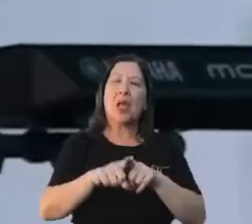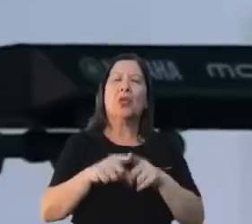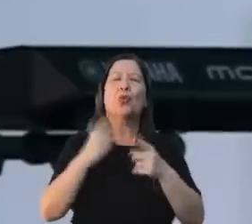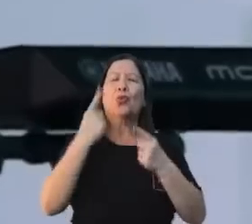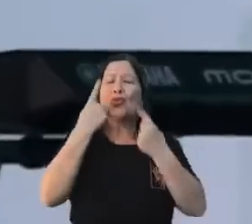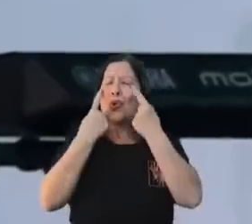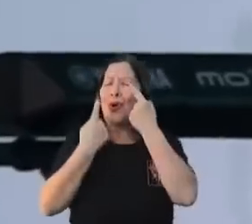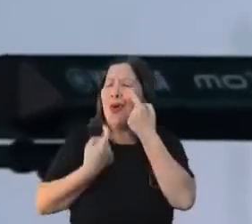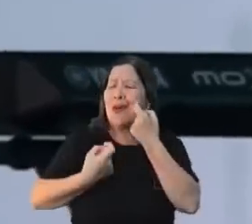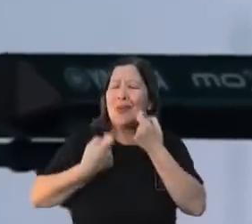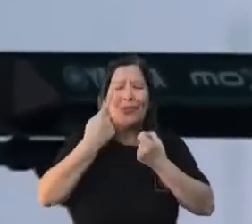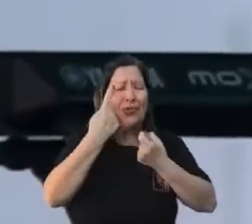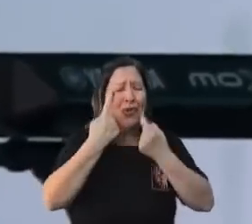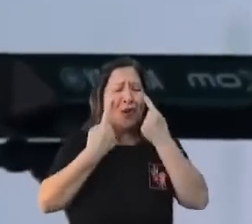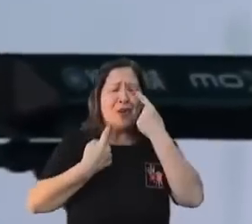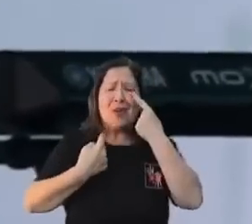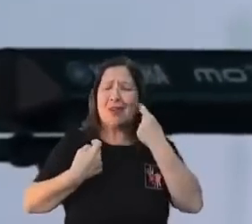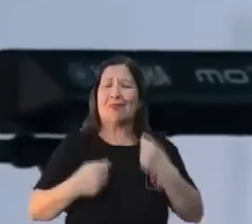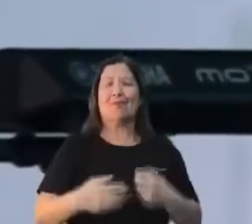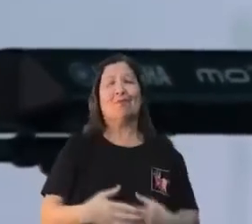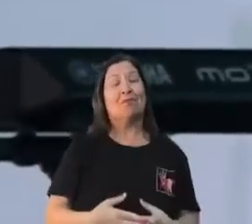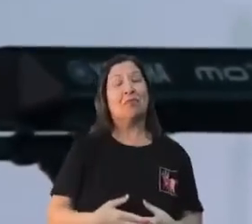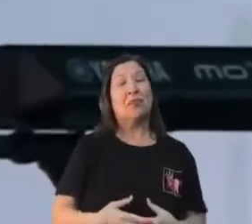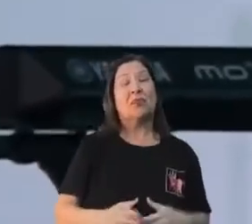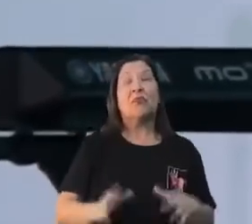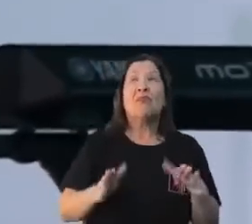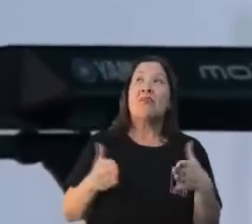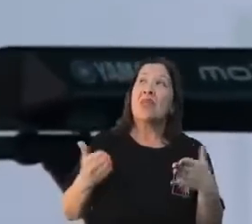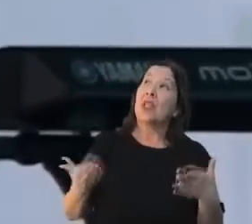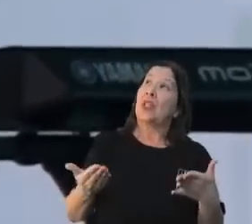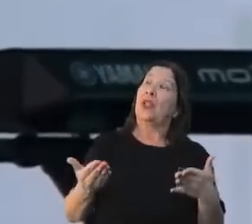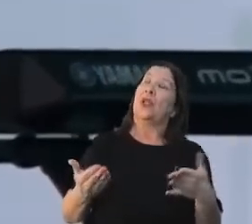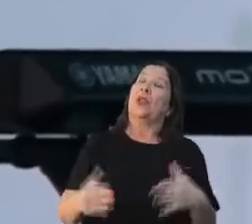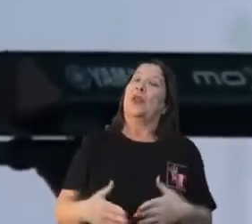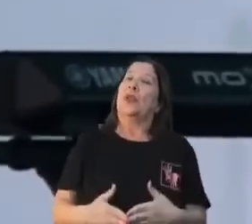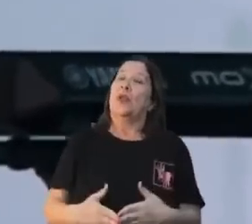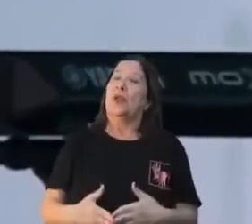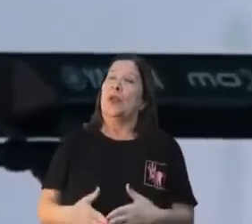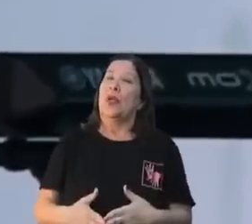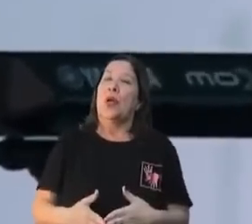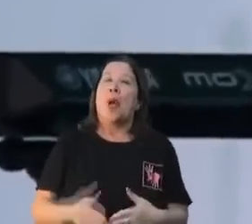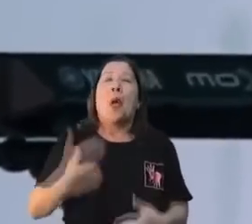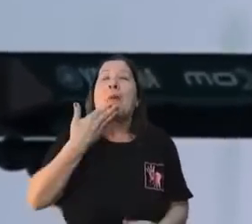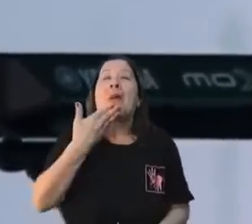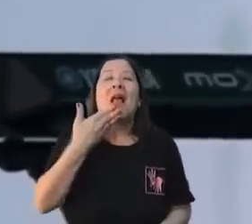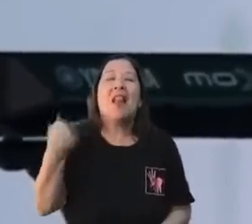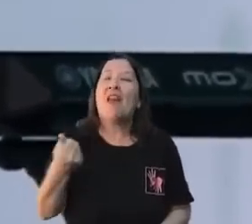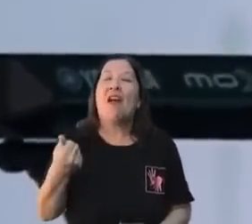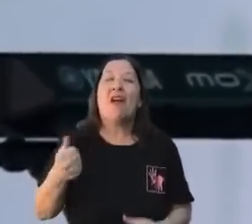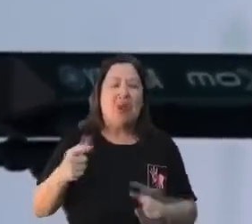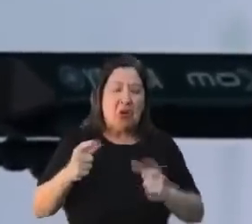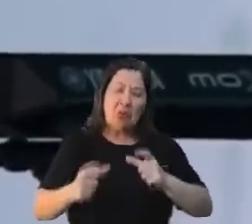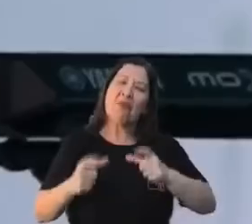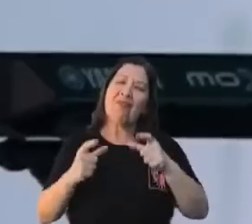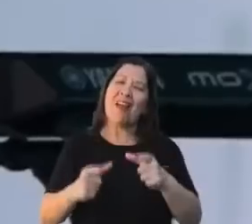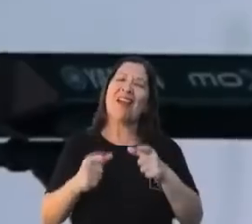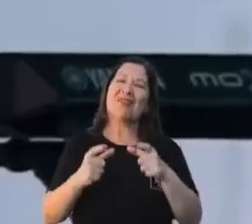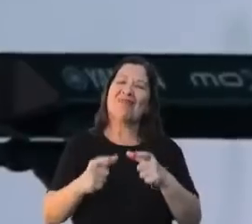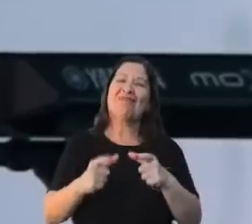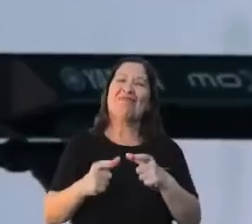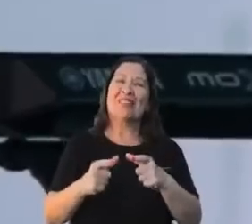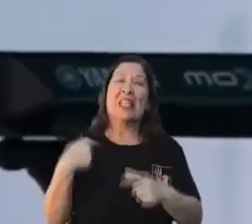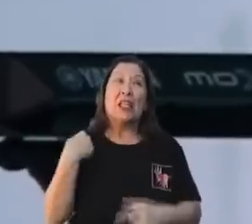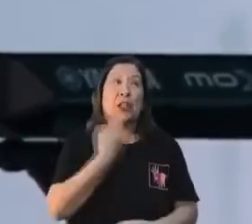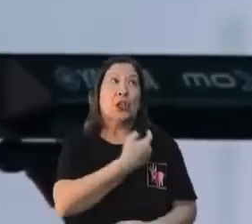luto. E eu posso lhes garantir que não há melhor lugar no mundo para encontrarmos uma fonte de